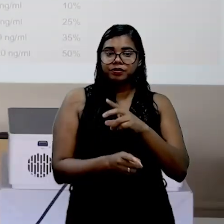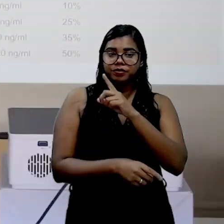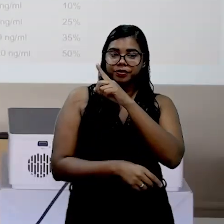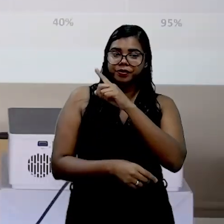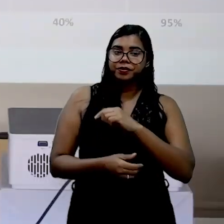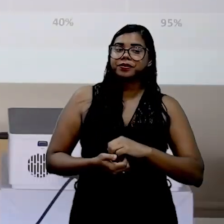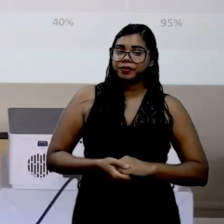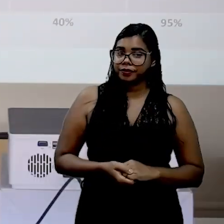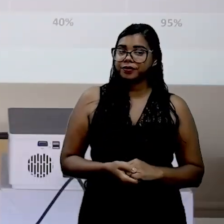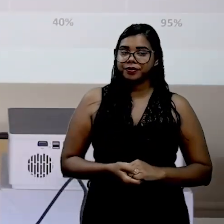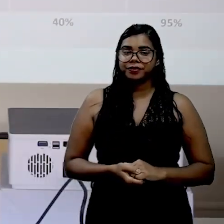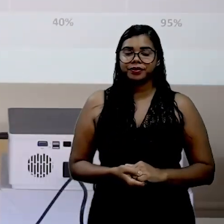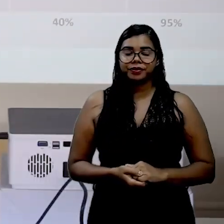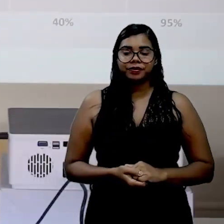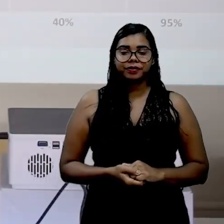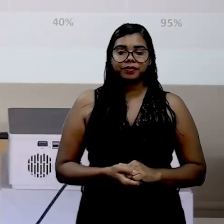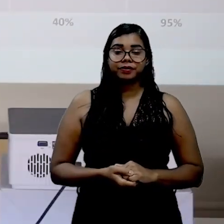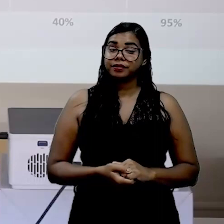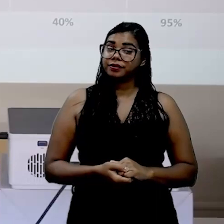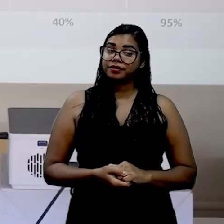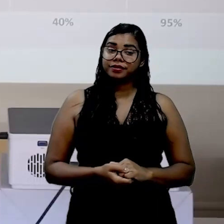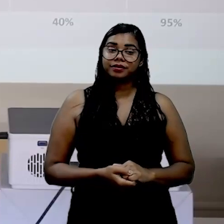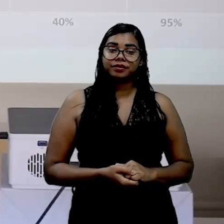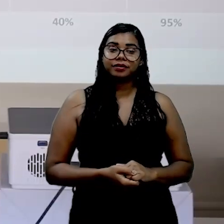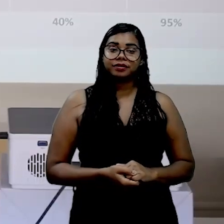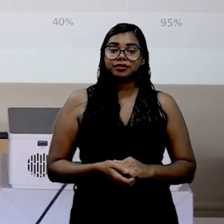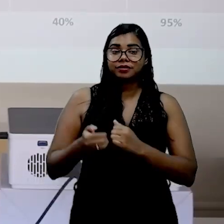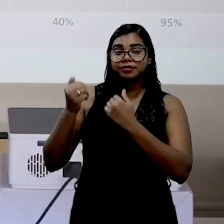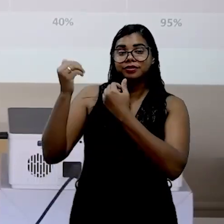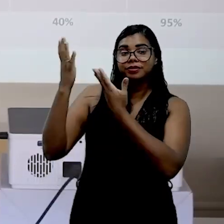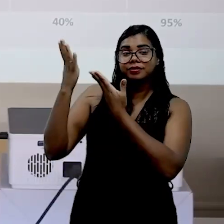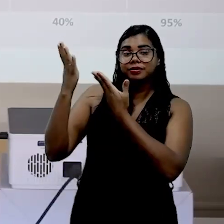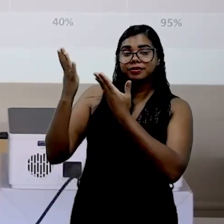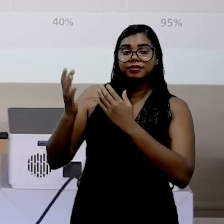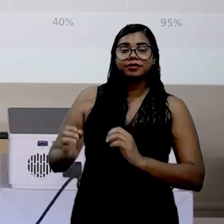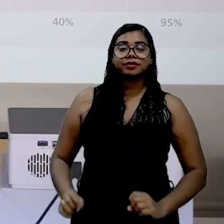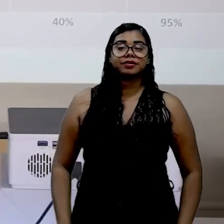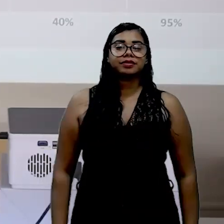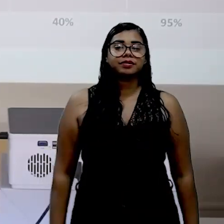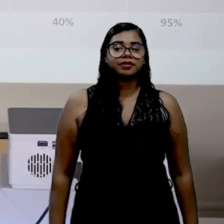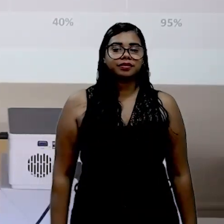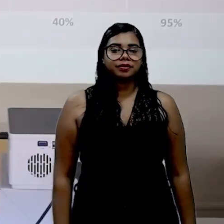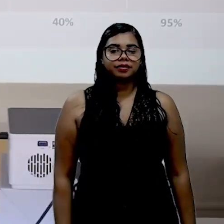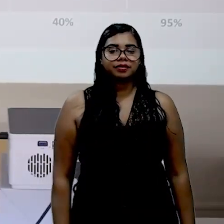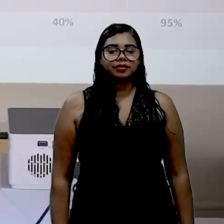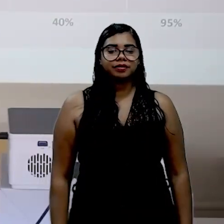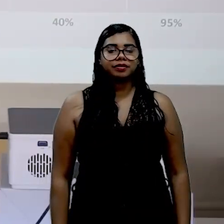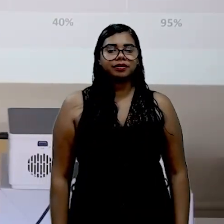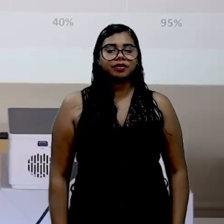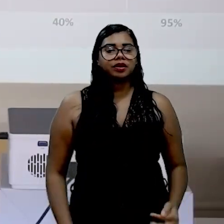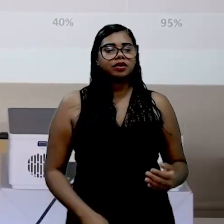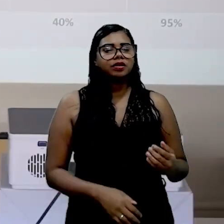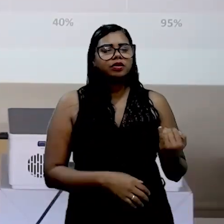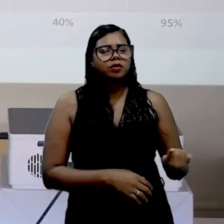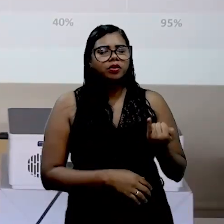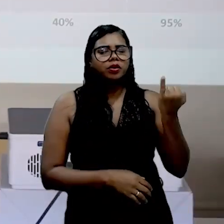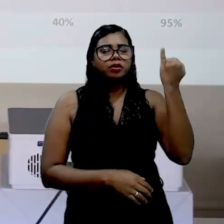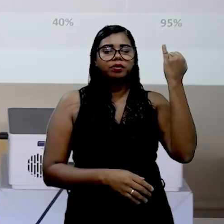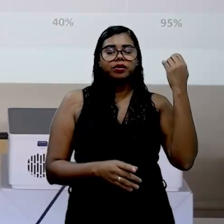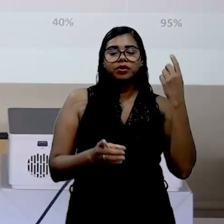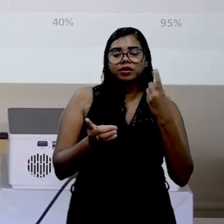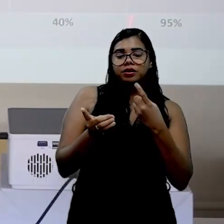Não é? E aí? Por que a importância do toque? Porque você tem uma